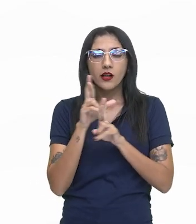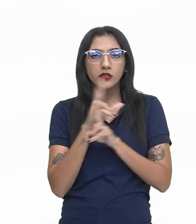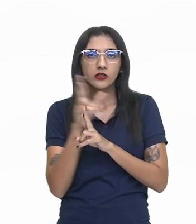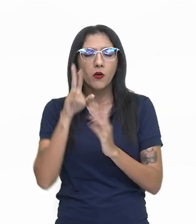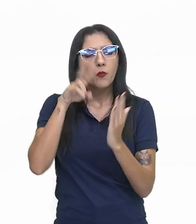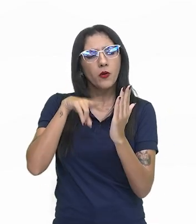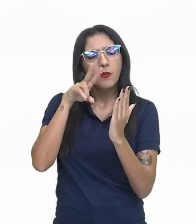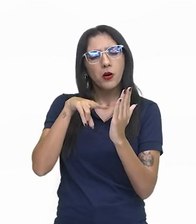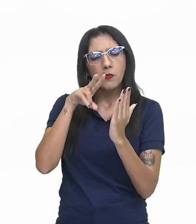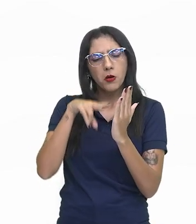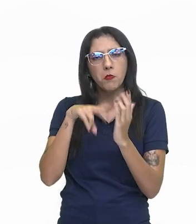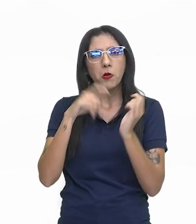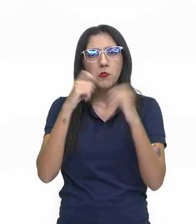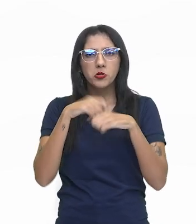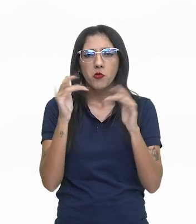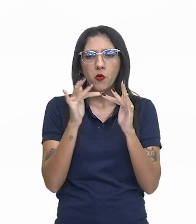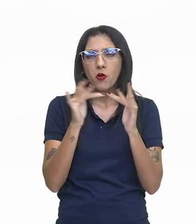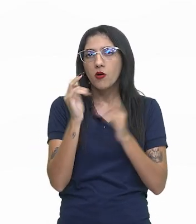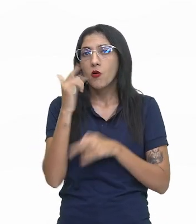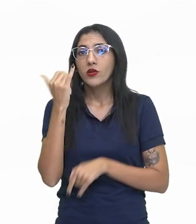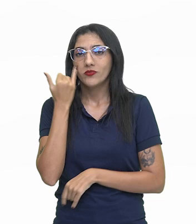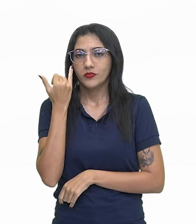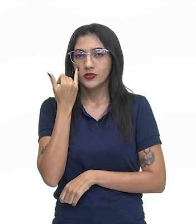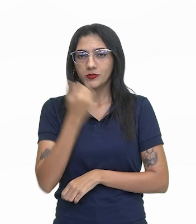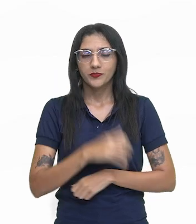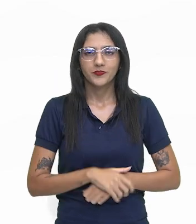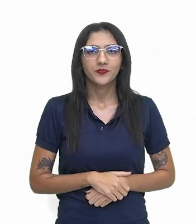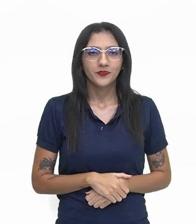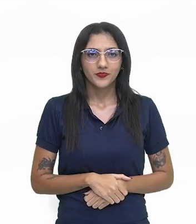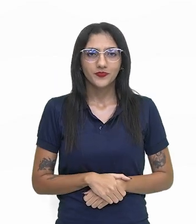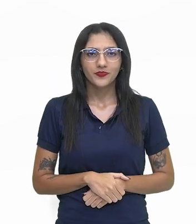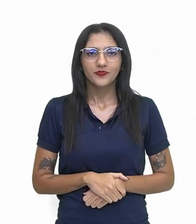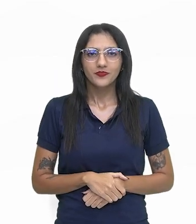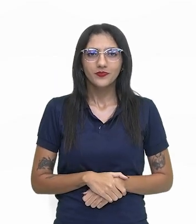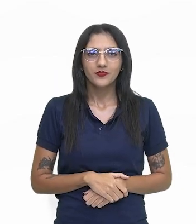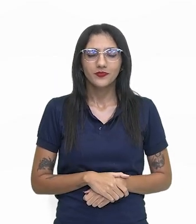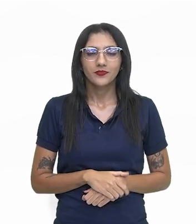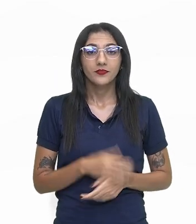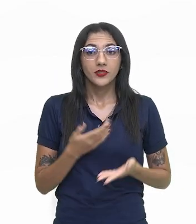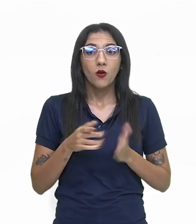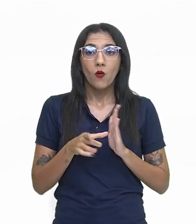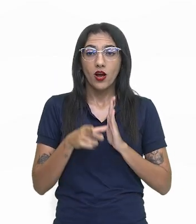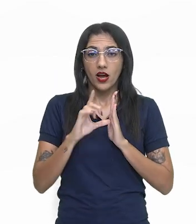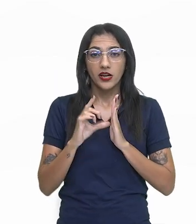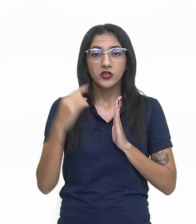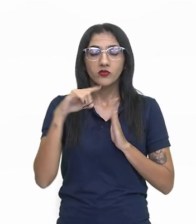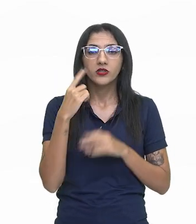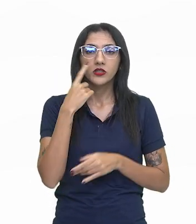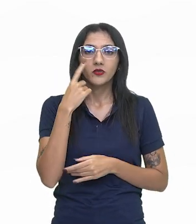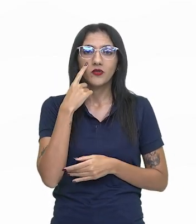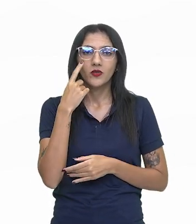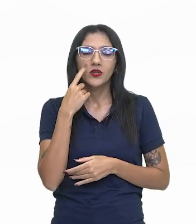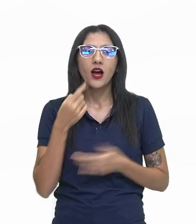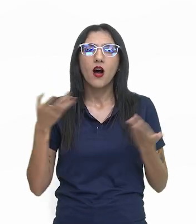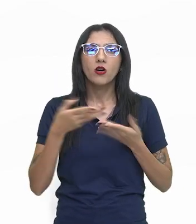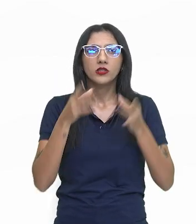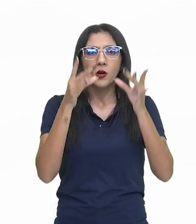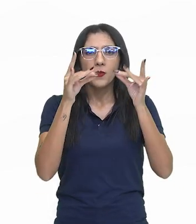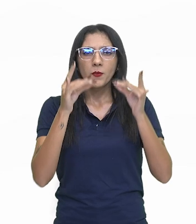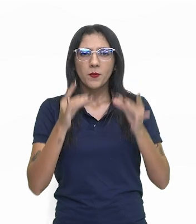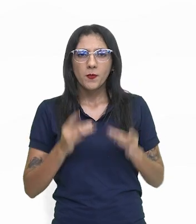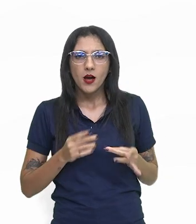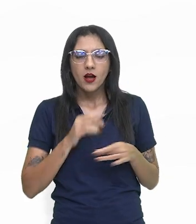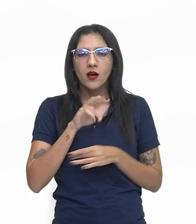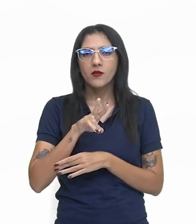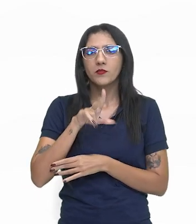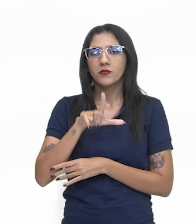decorrer da leitura do texto. Então, antes de vocês acompanharem, de fato, sobre os autores indígenas, nós vamos falar um pouquinho sobre o vlog, não é? A gente vai tratar